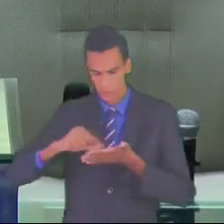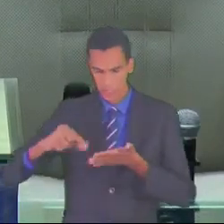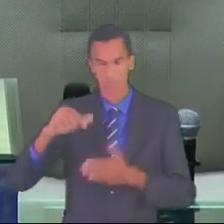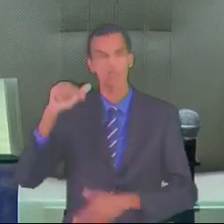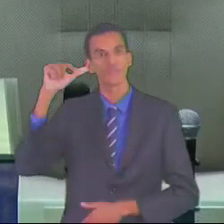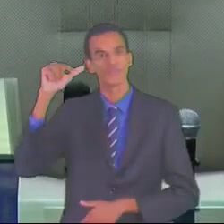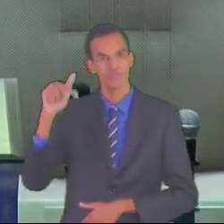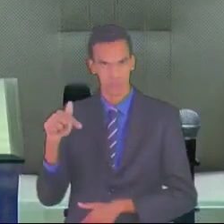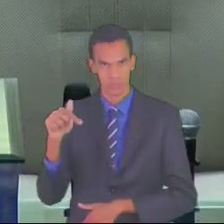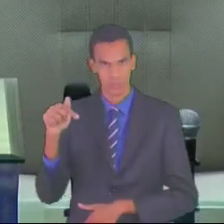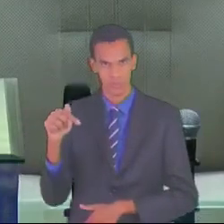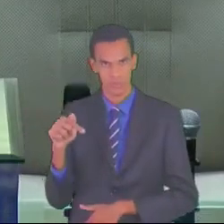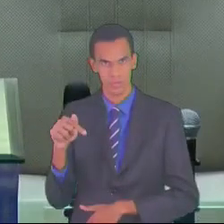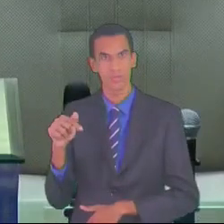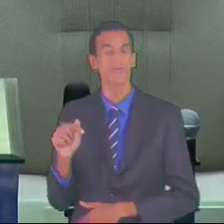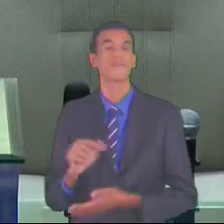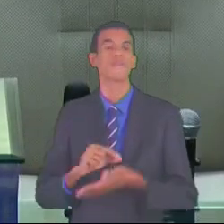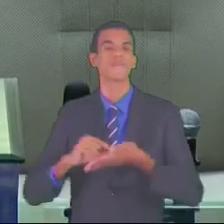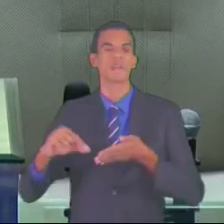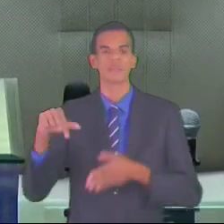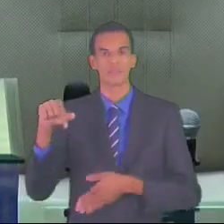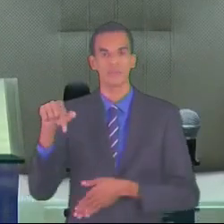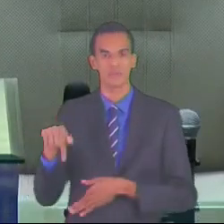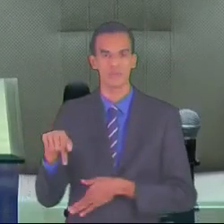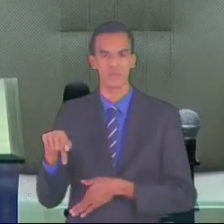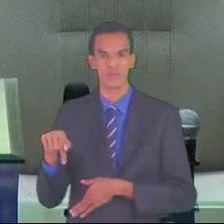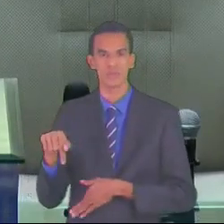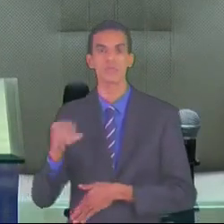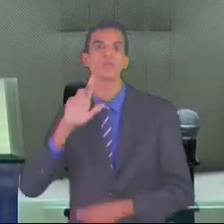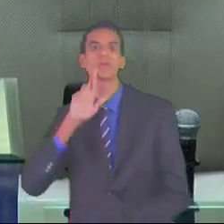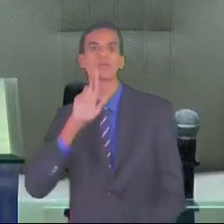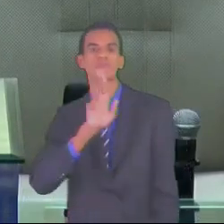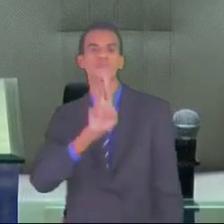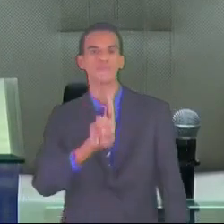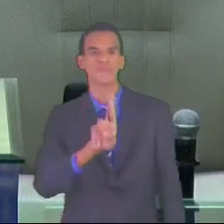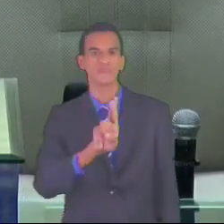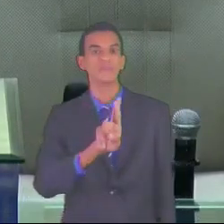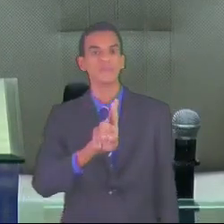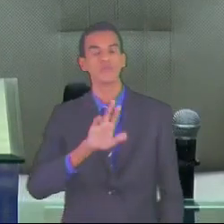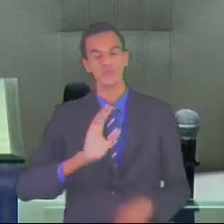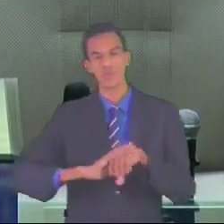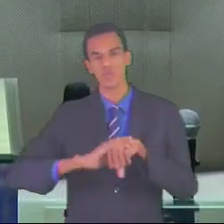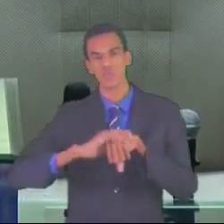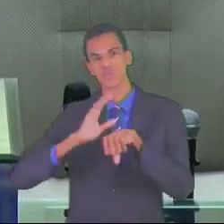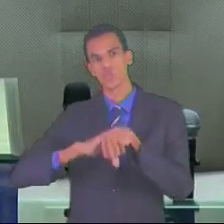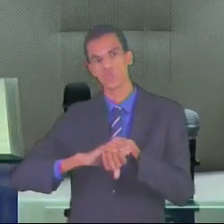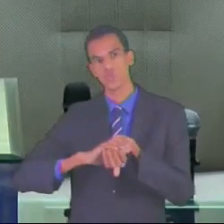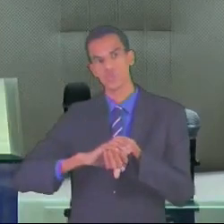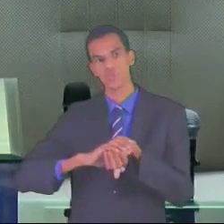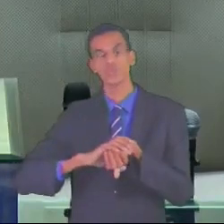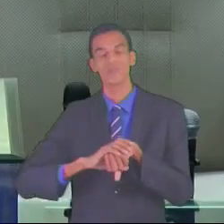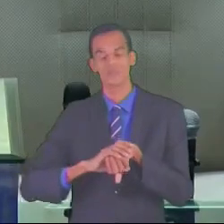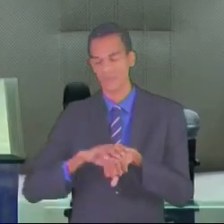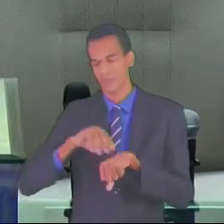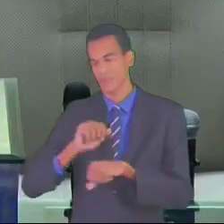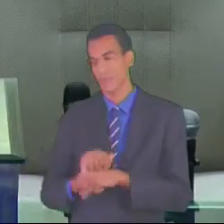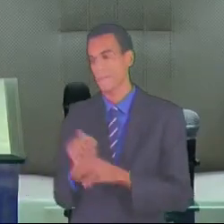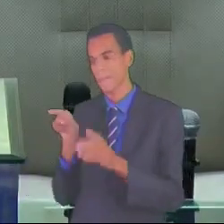7. E no versículo 7 é a resposta do enfermo para a pergunta de Jesus.